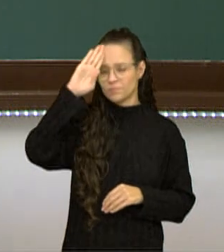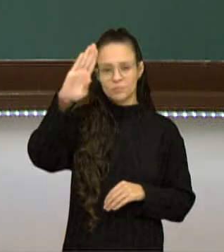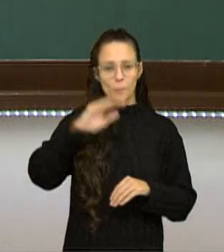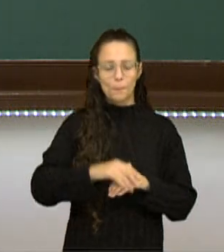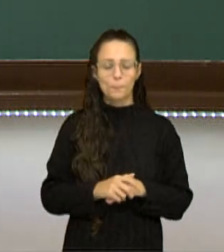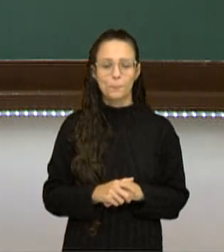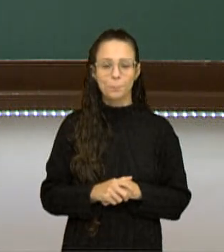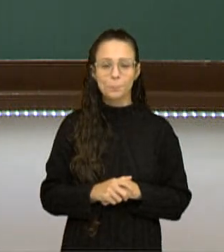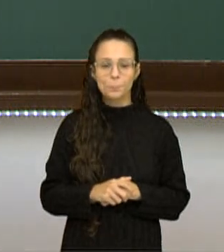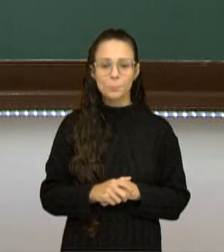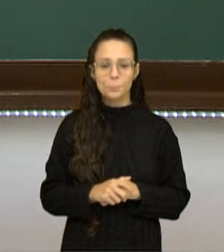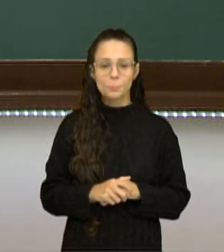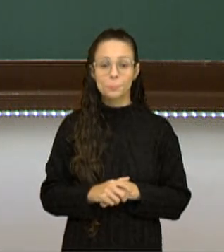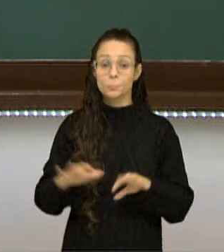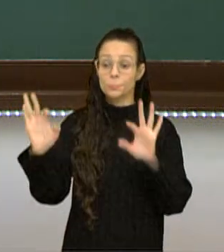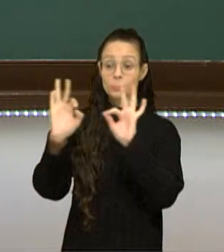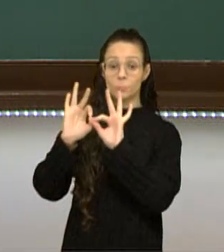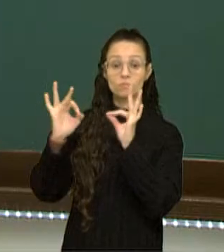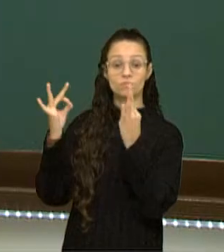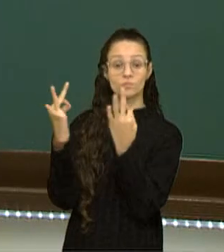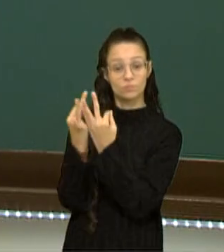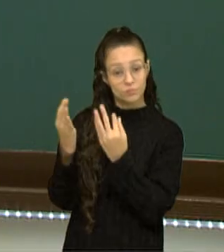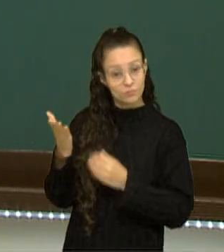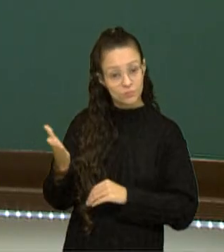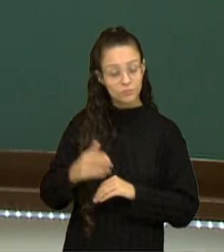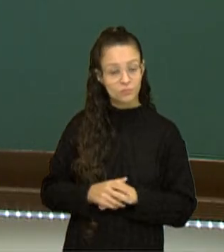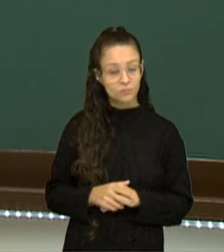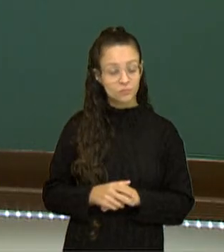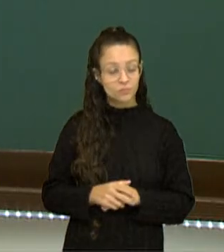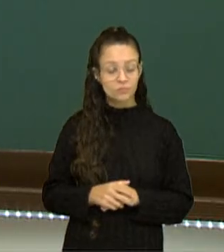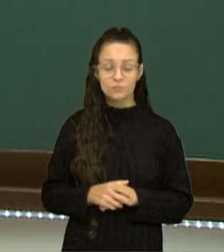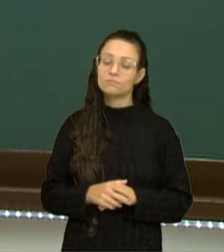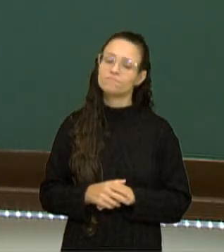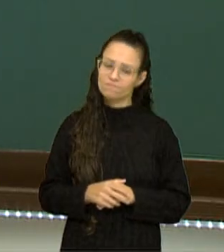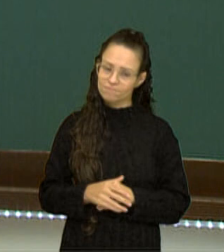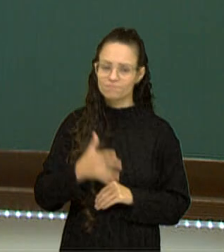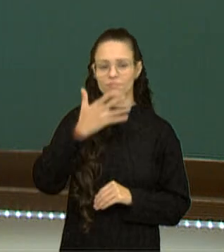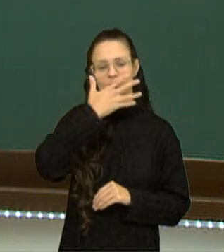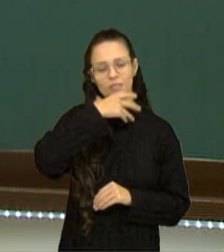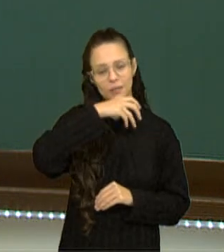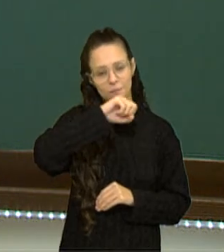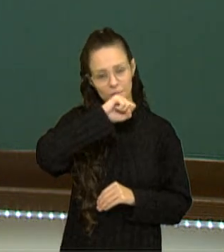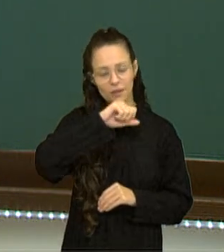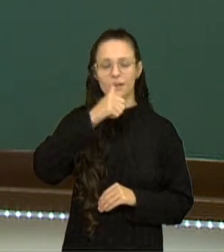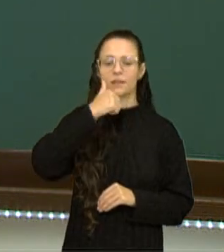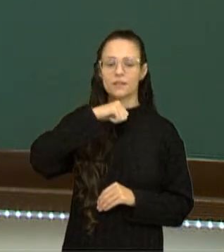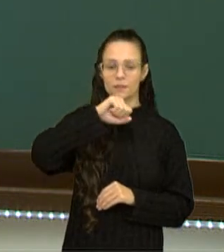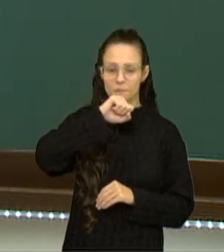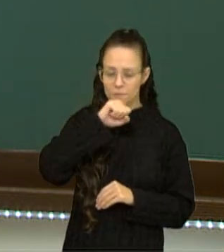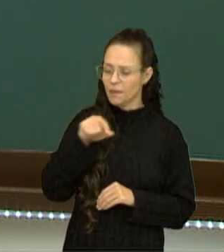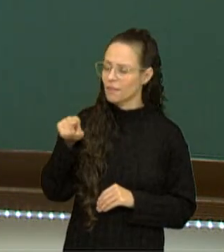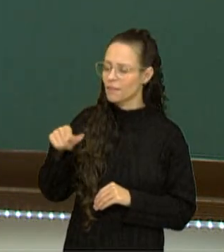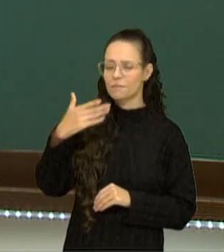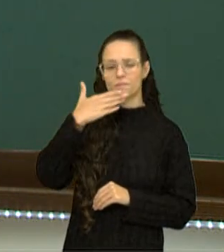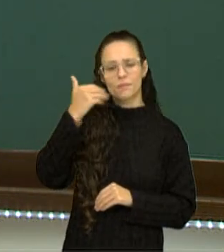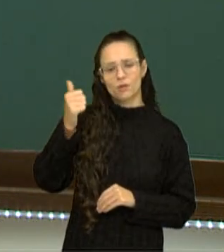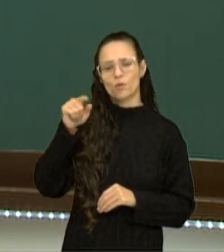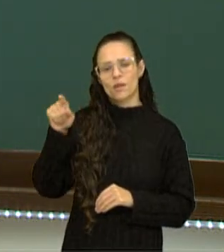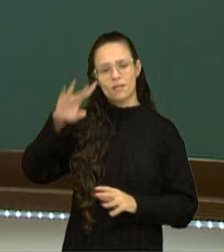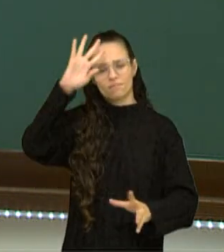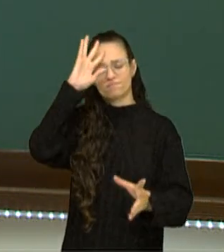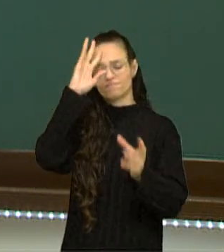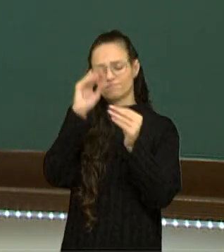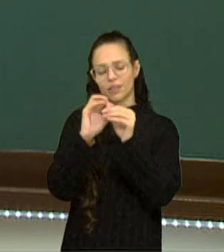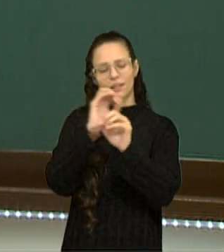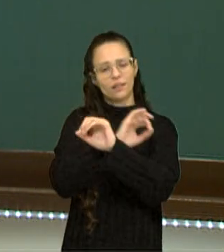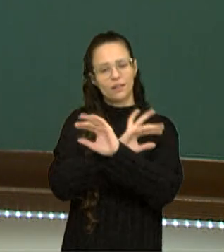principalmente família, tá? Nada melhor do que pai e mãe né? Ninguém vai te compreender melhor